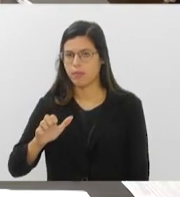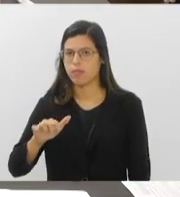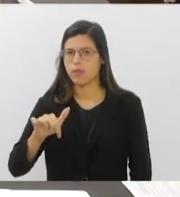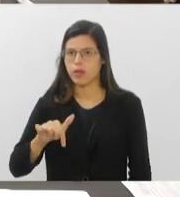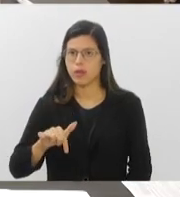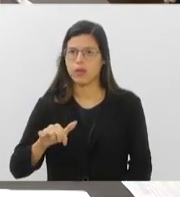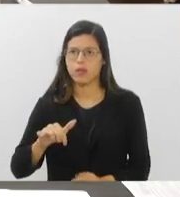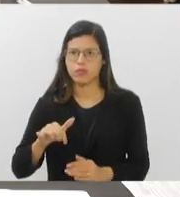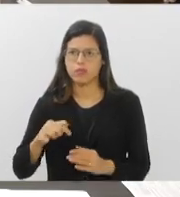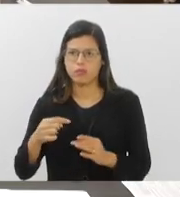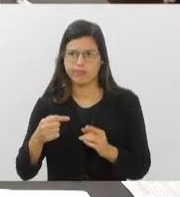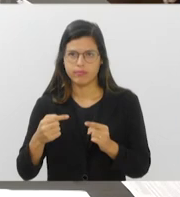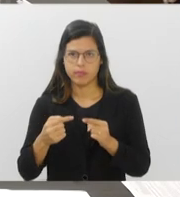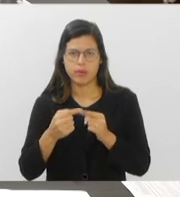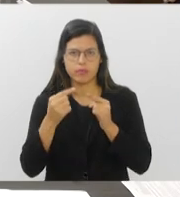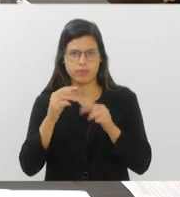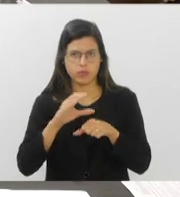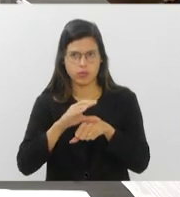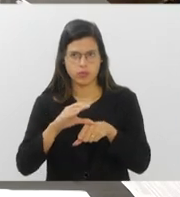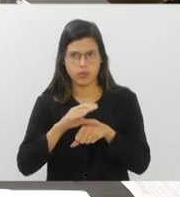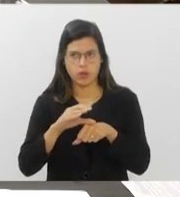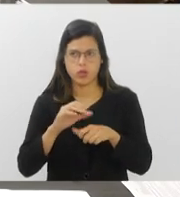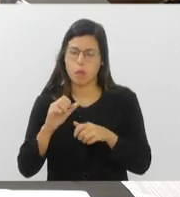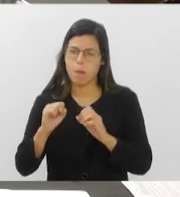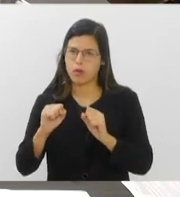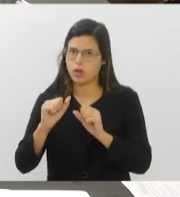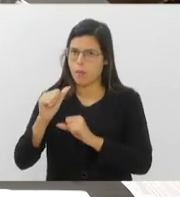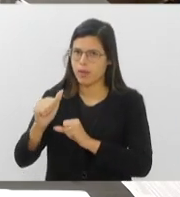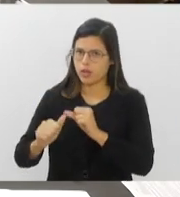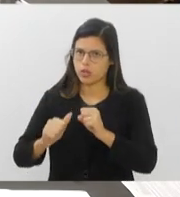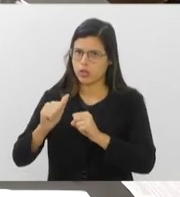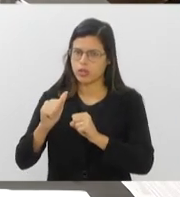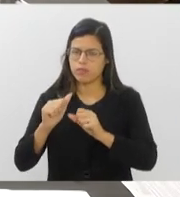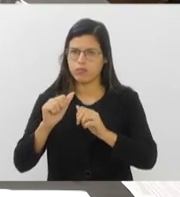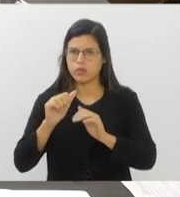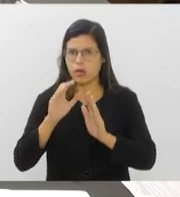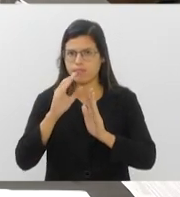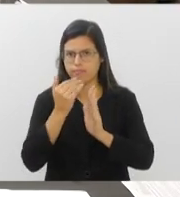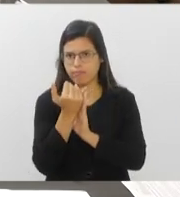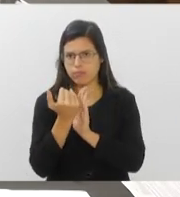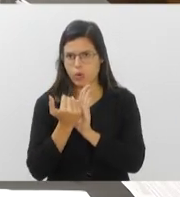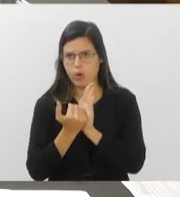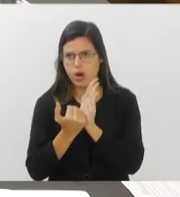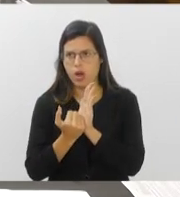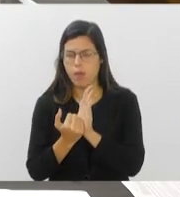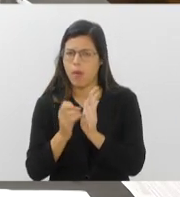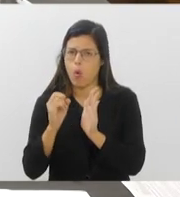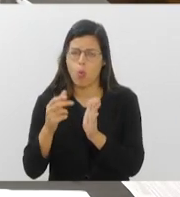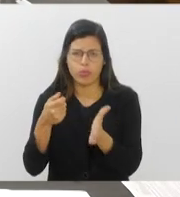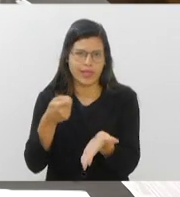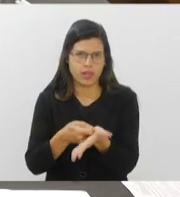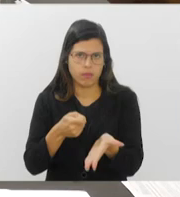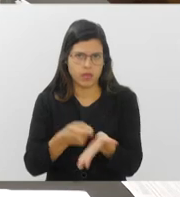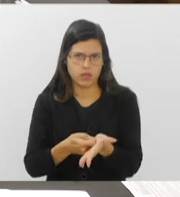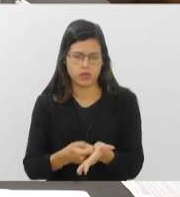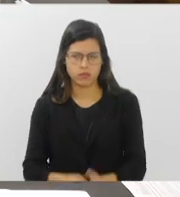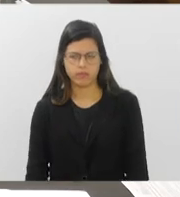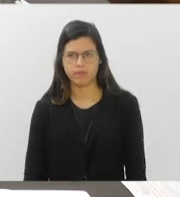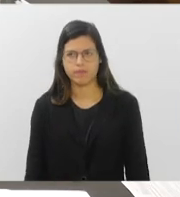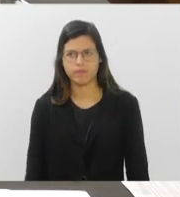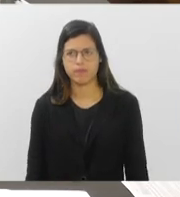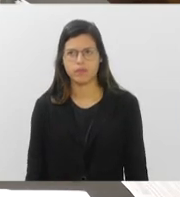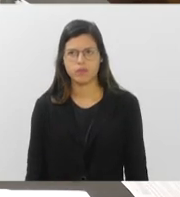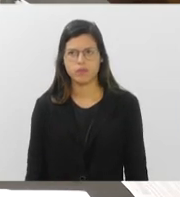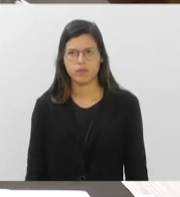Programa. Num programa, então... O programa ou determinação?